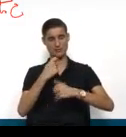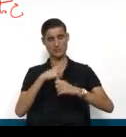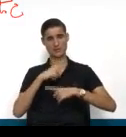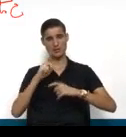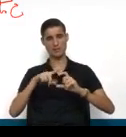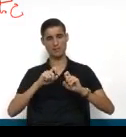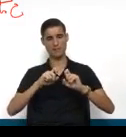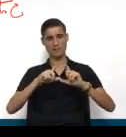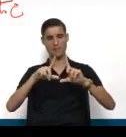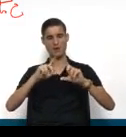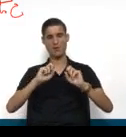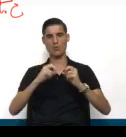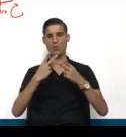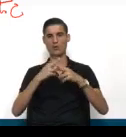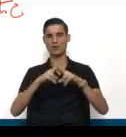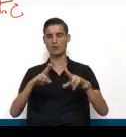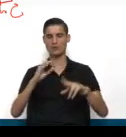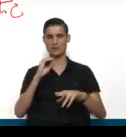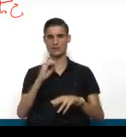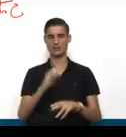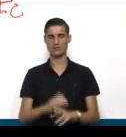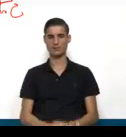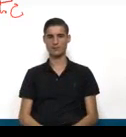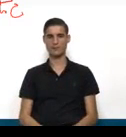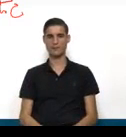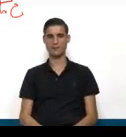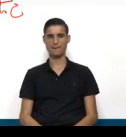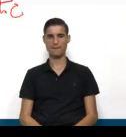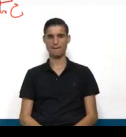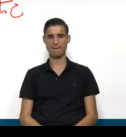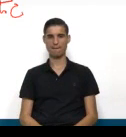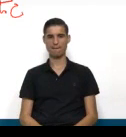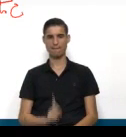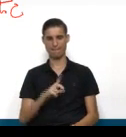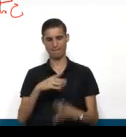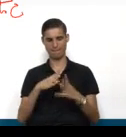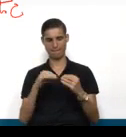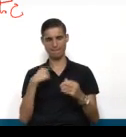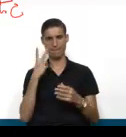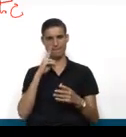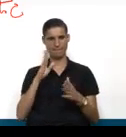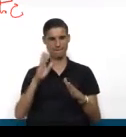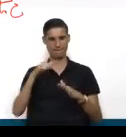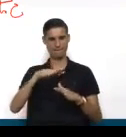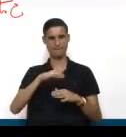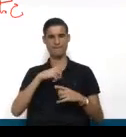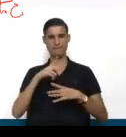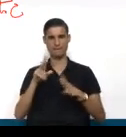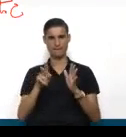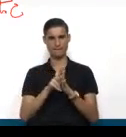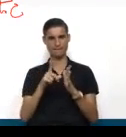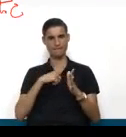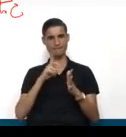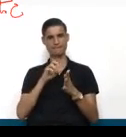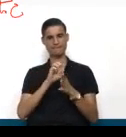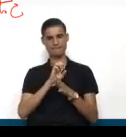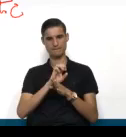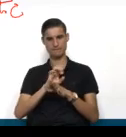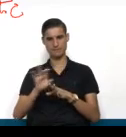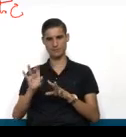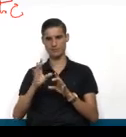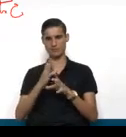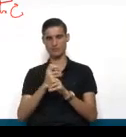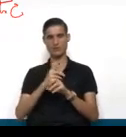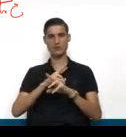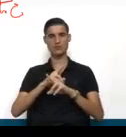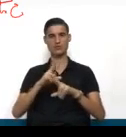maior ou igual a 0, tá? Então, essa é a solução da equação da onda e ela é uma equação